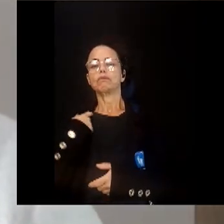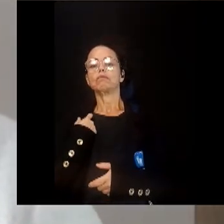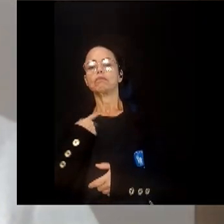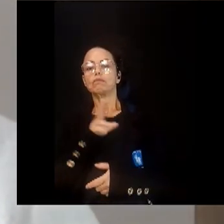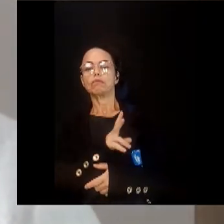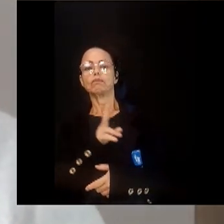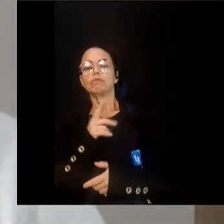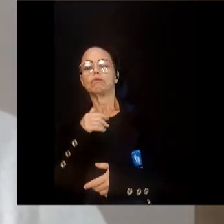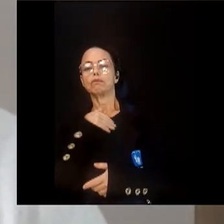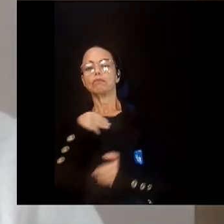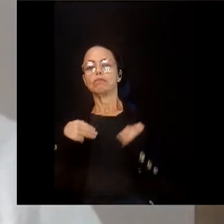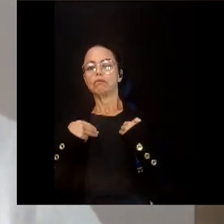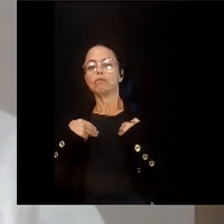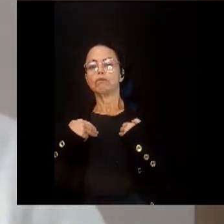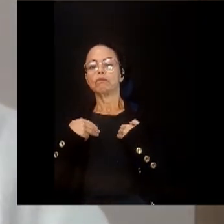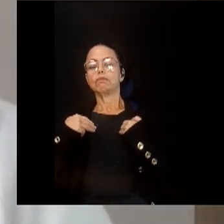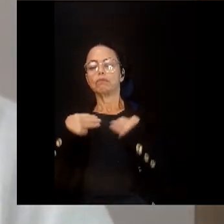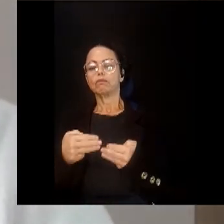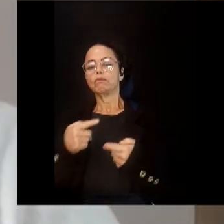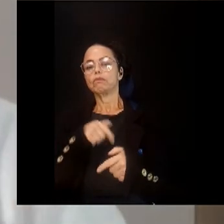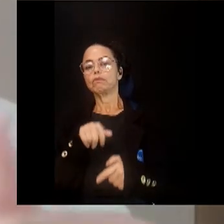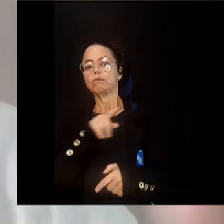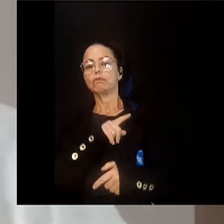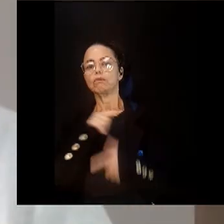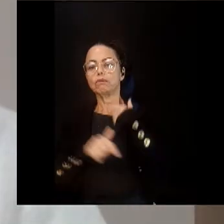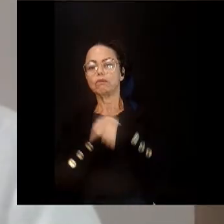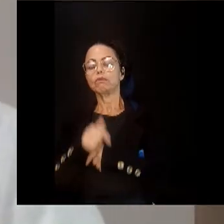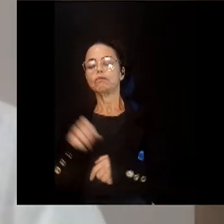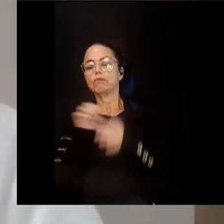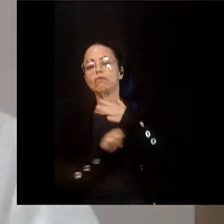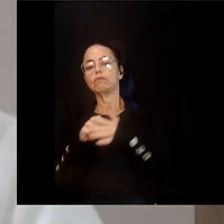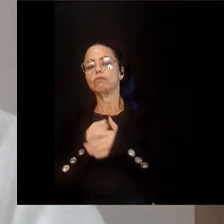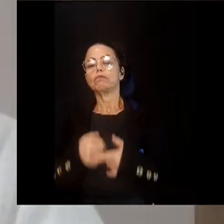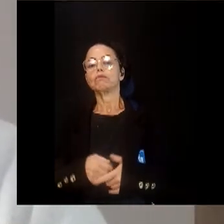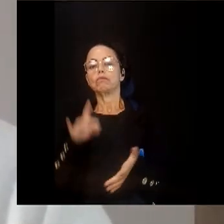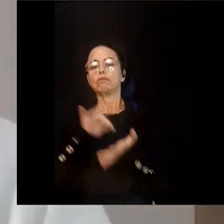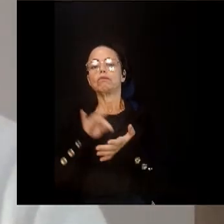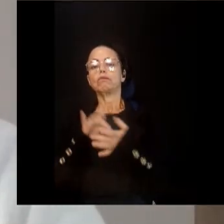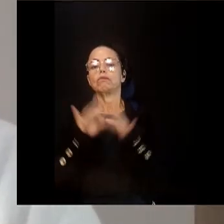Trabalho e Emprego, o Estado, diga exatamente todos os detalhes